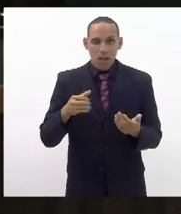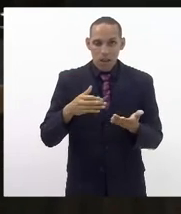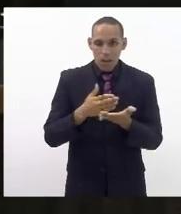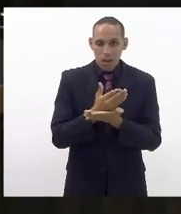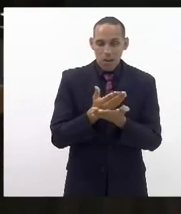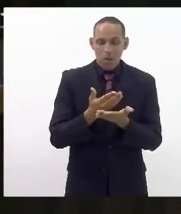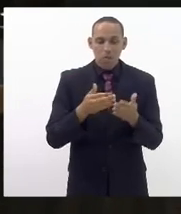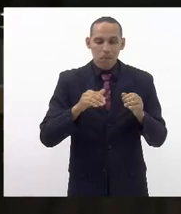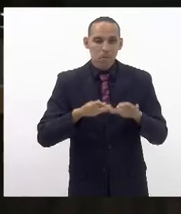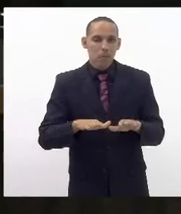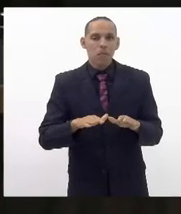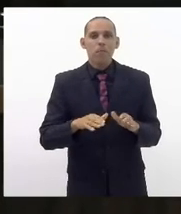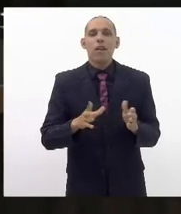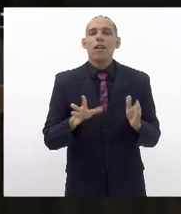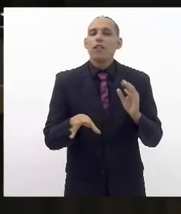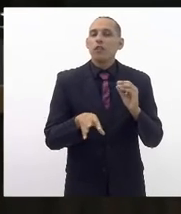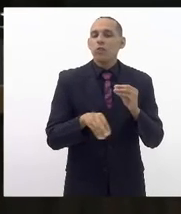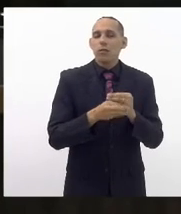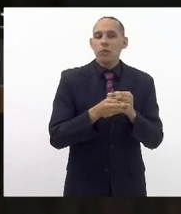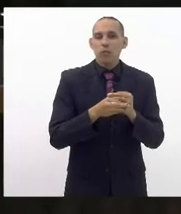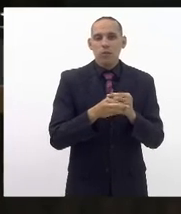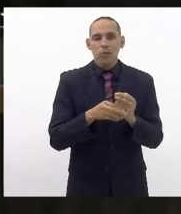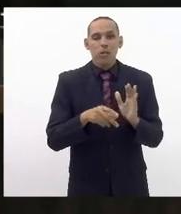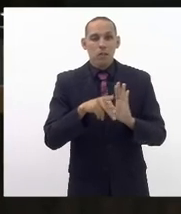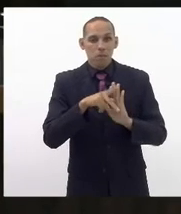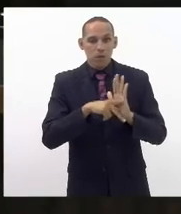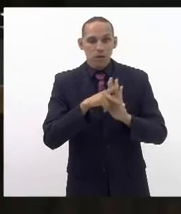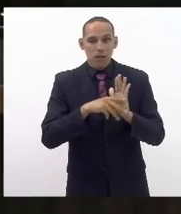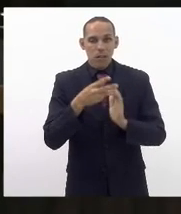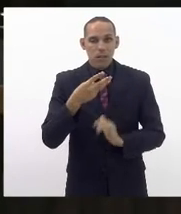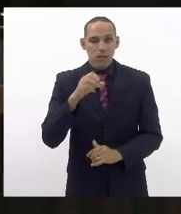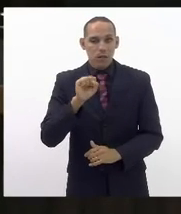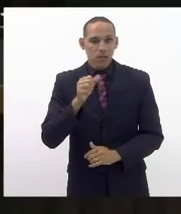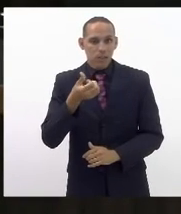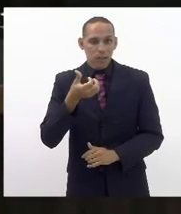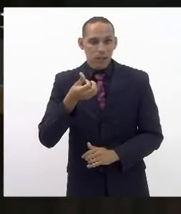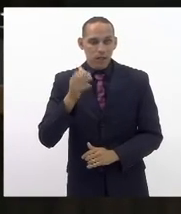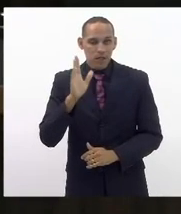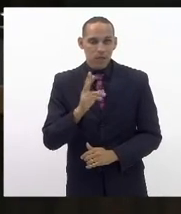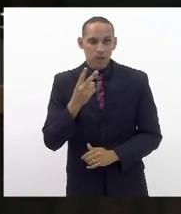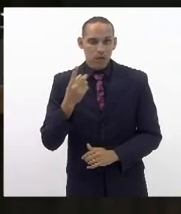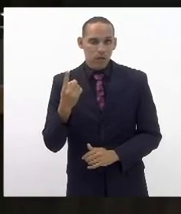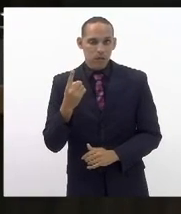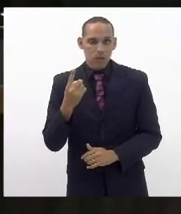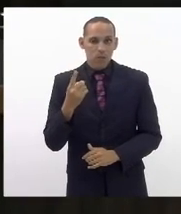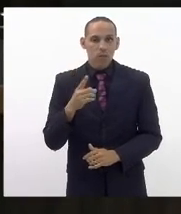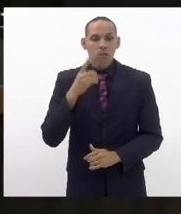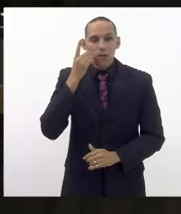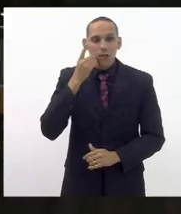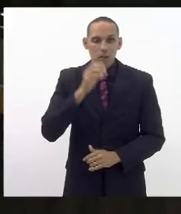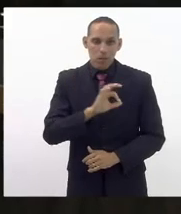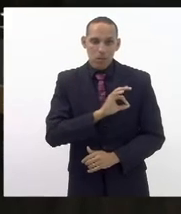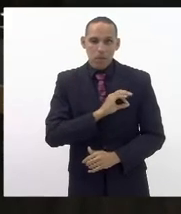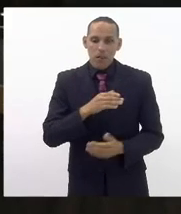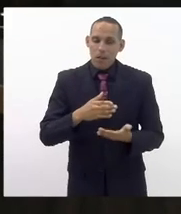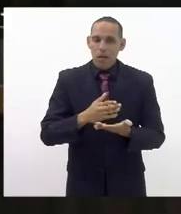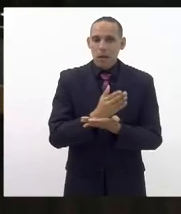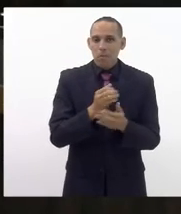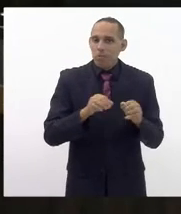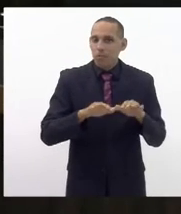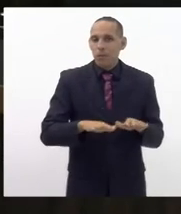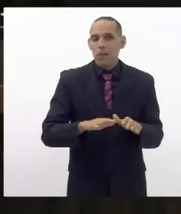estão. Há sobre a mesa inclusão na ordem do dia do projeto 3816/21 da deputada Marta Rocha. Senhores, que aprova, permaneça como